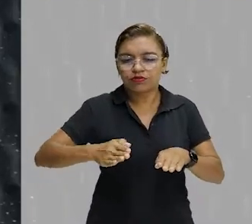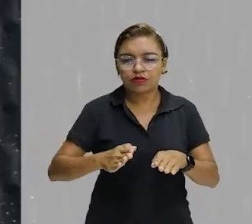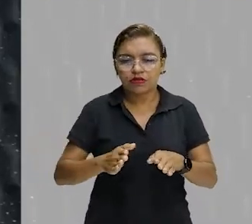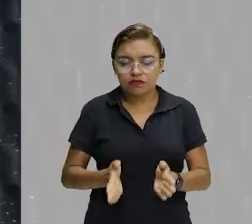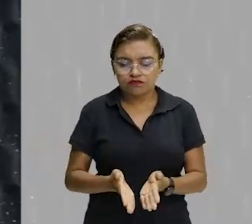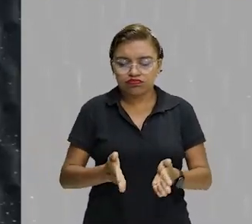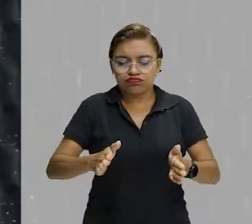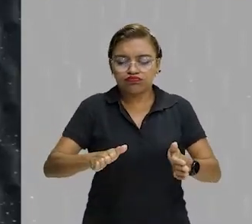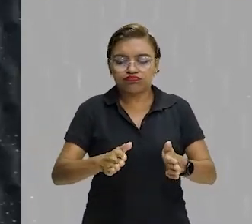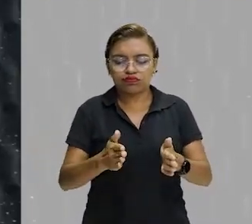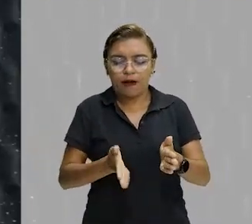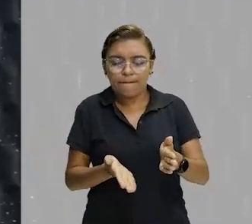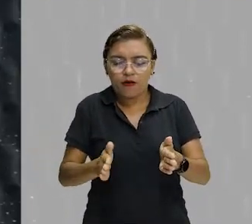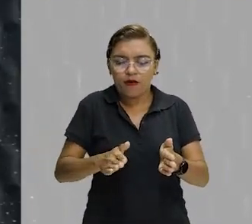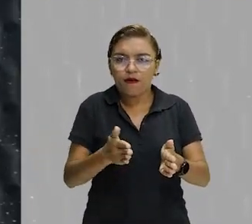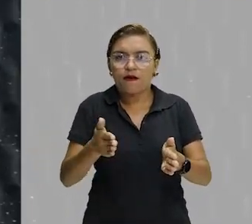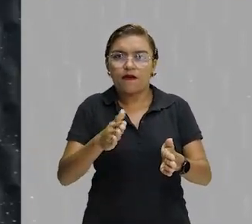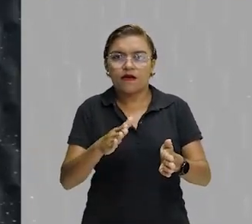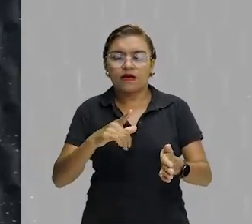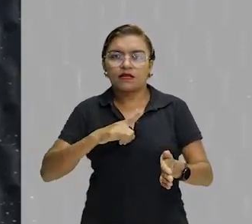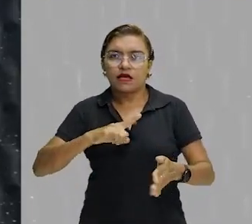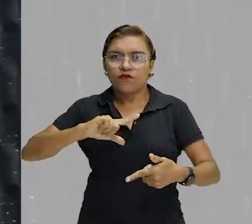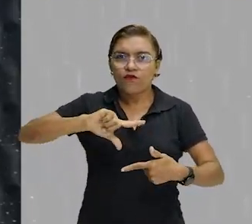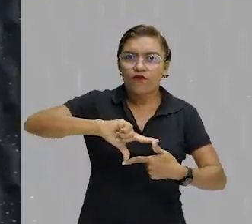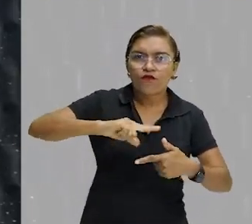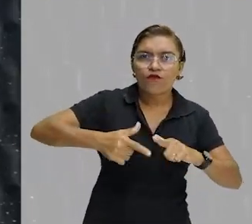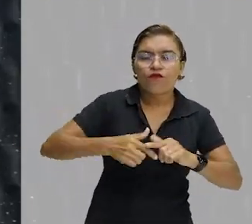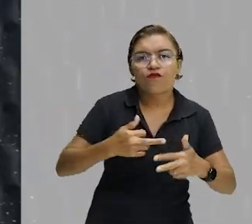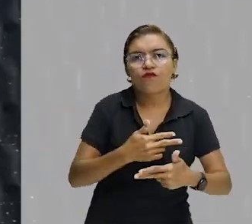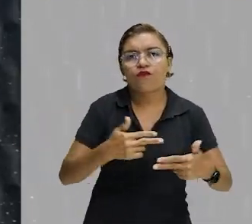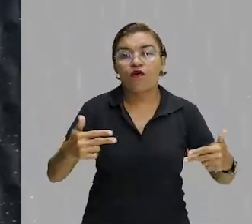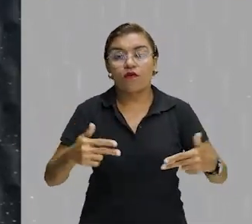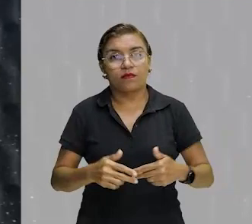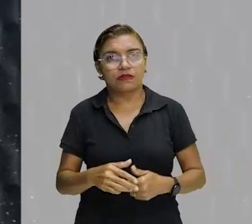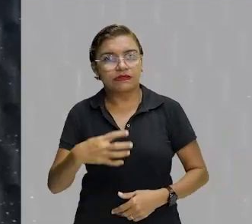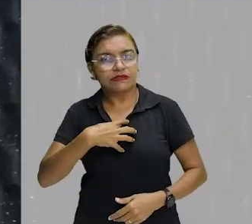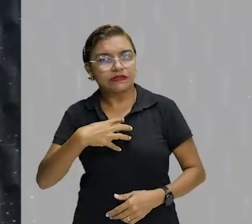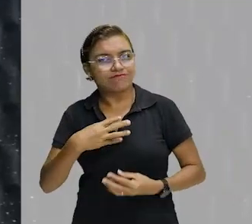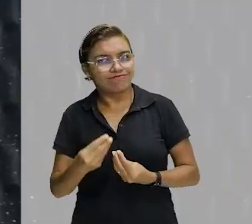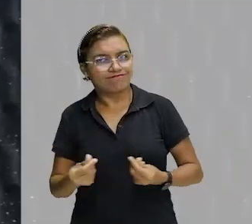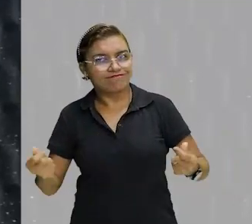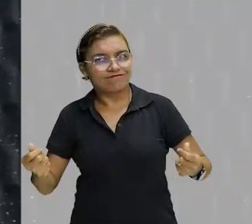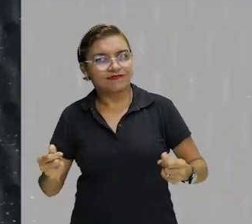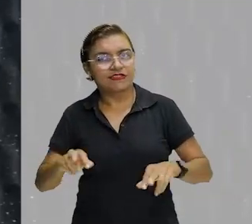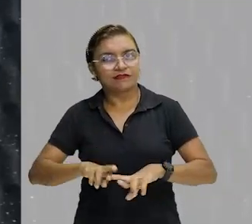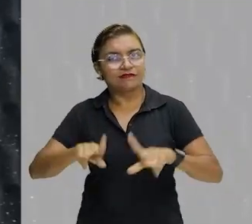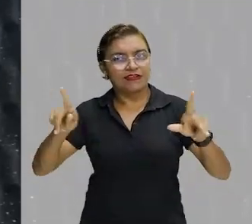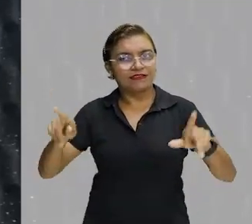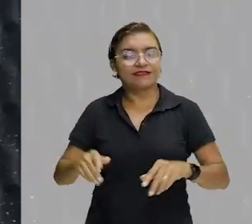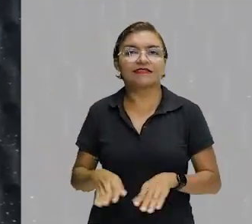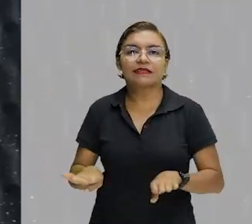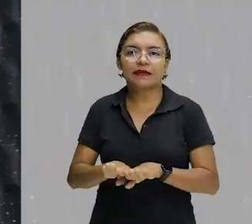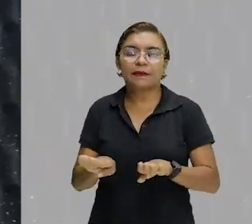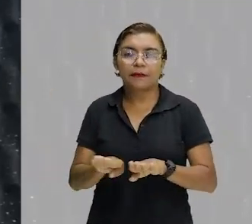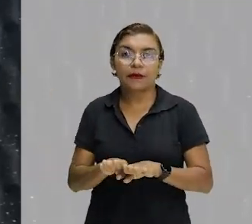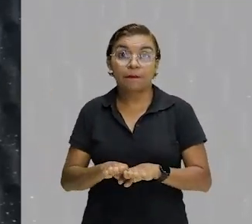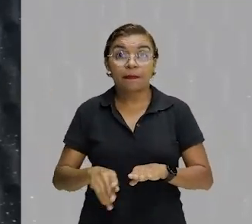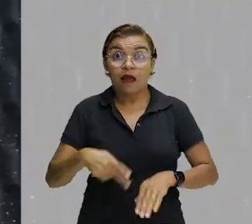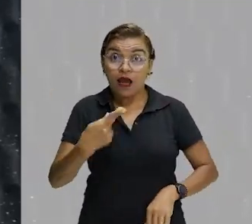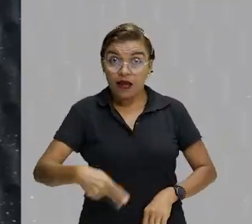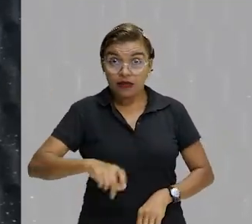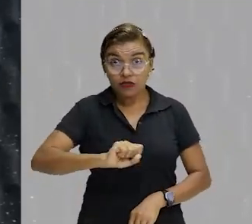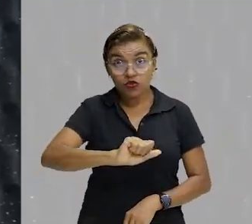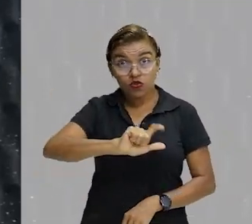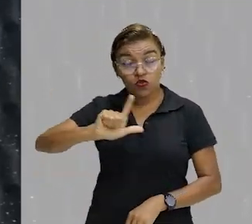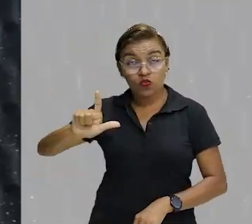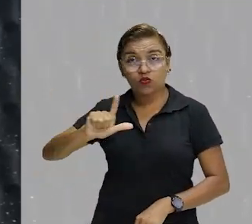sensação gráfica de que tem formas geométricas. Então você tem 2 sensações. E é uma coisa bem interessante que eu costumo falar. Aqui em São Luís, as pessoas não